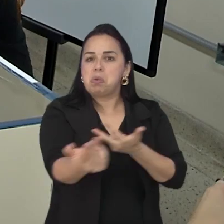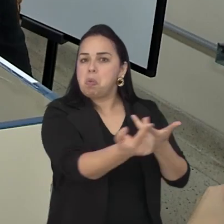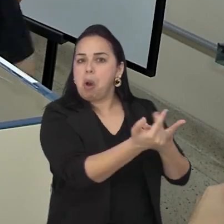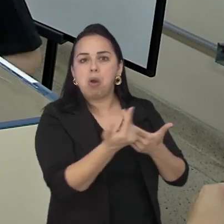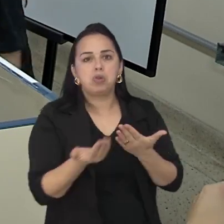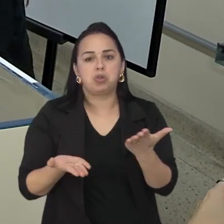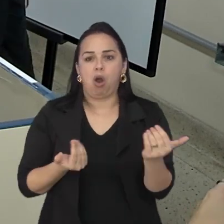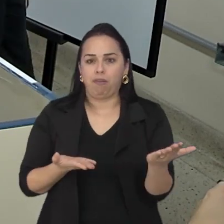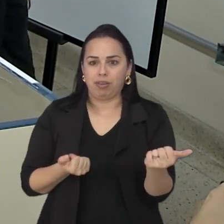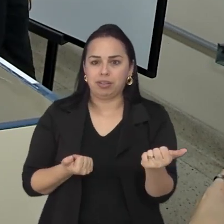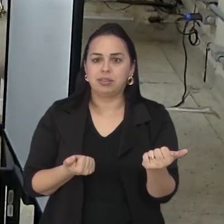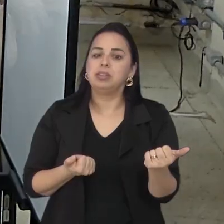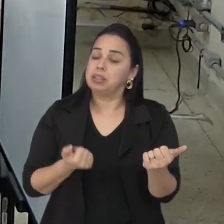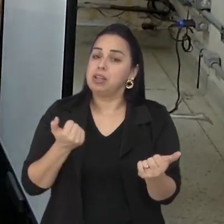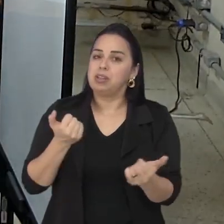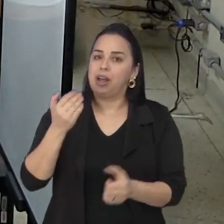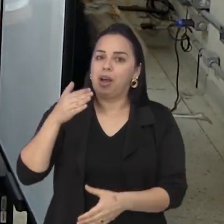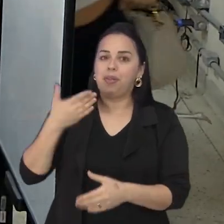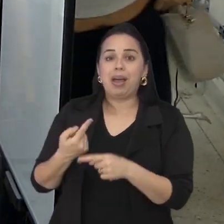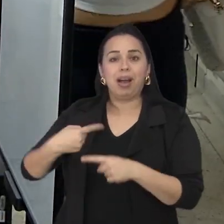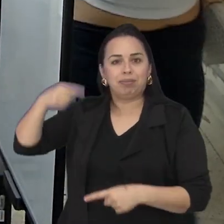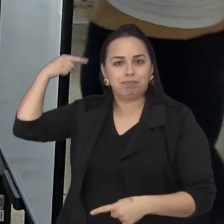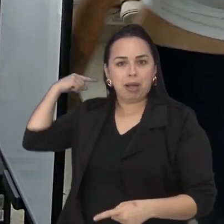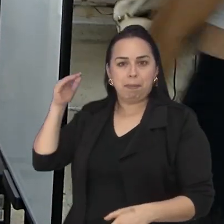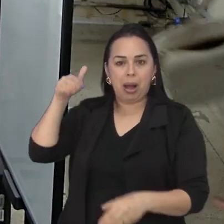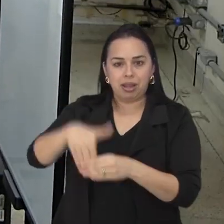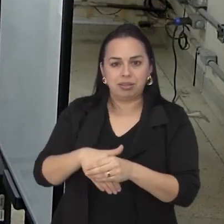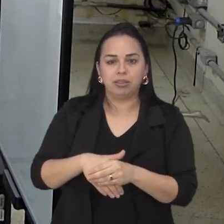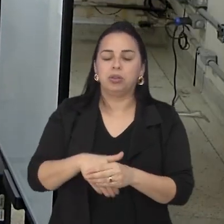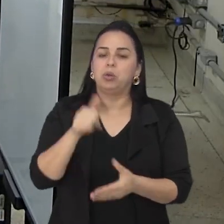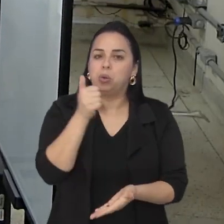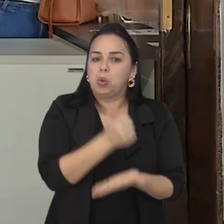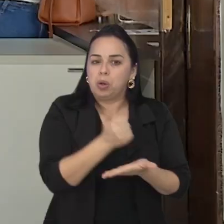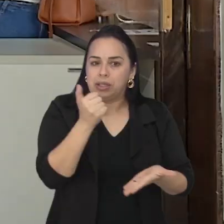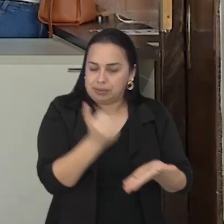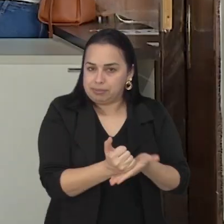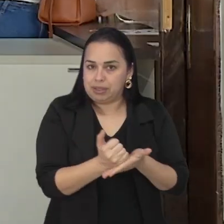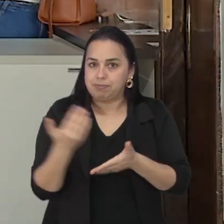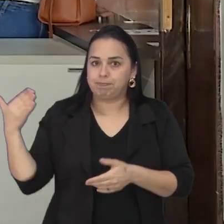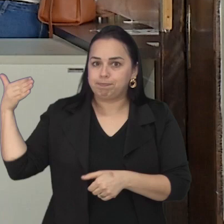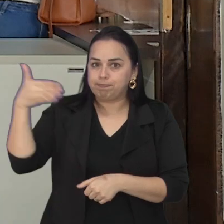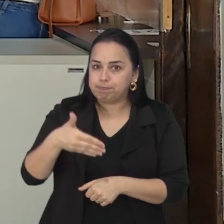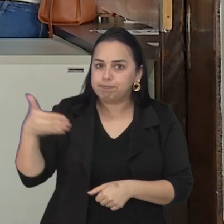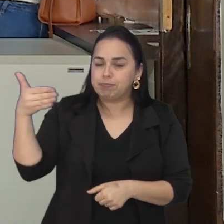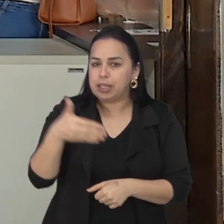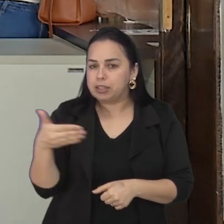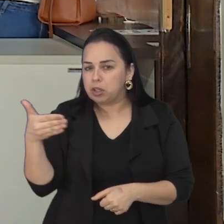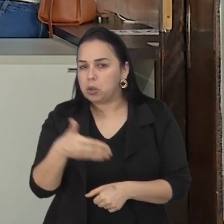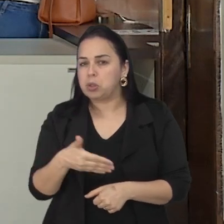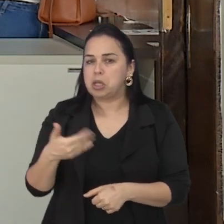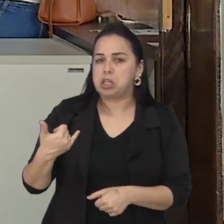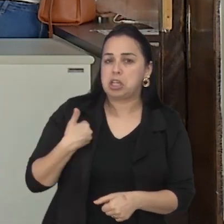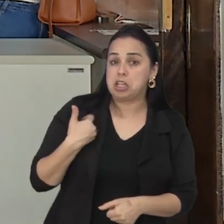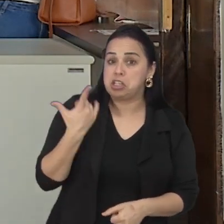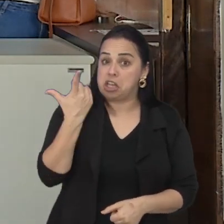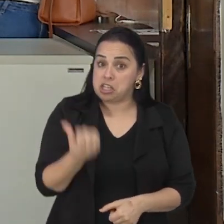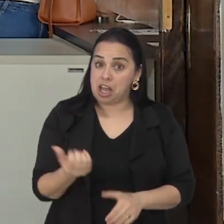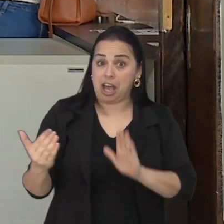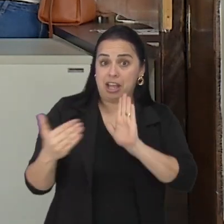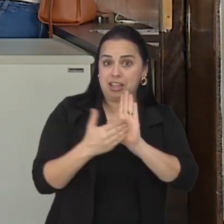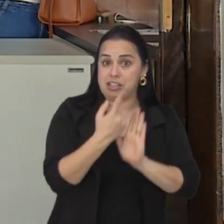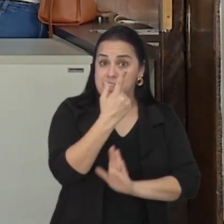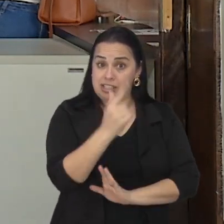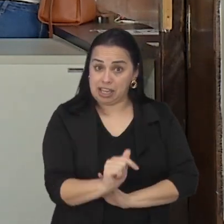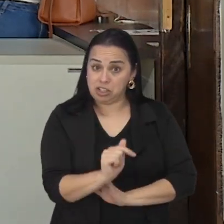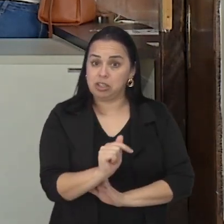de jovens no último pleito. De acordo com o Tribunal Superior Eleitoral, o comparecimento médio de eleitores de 16